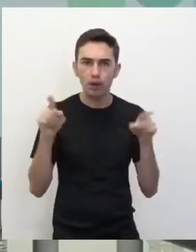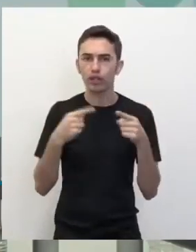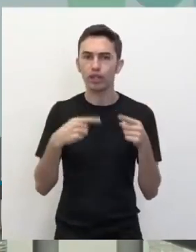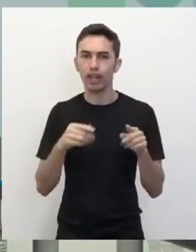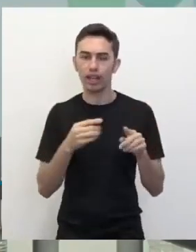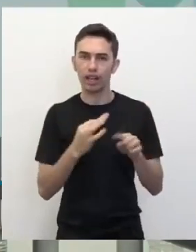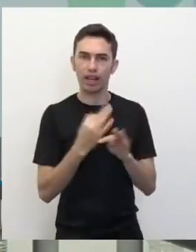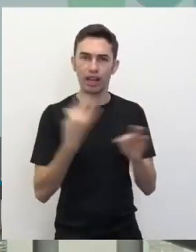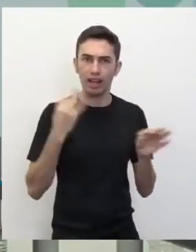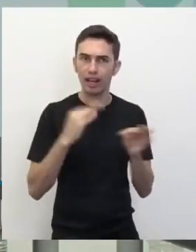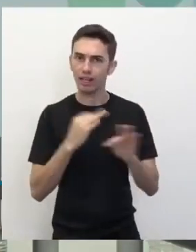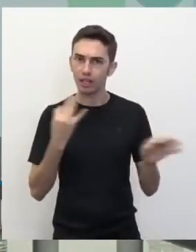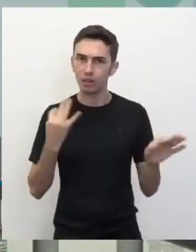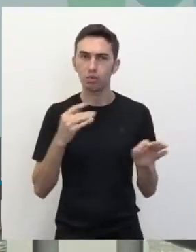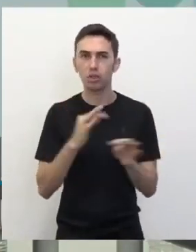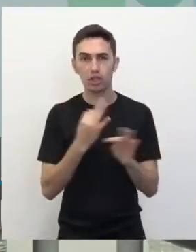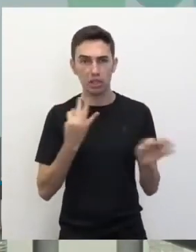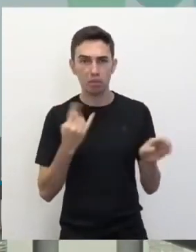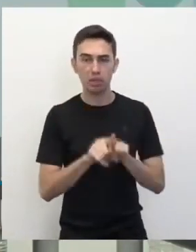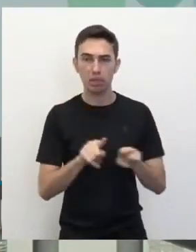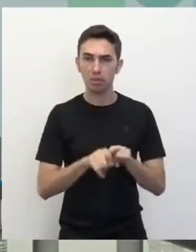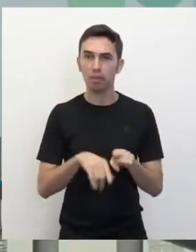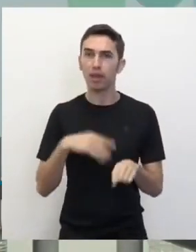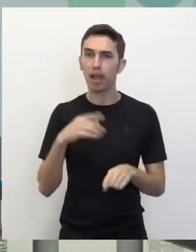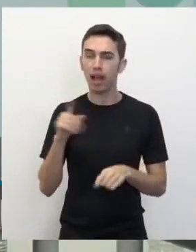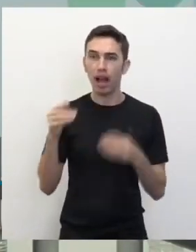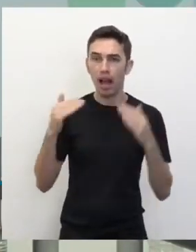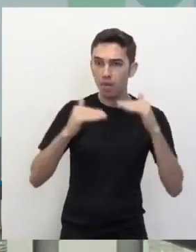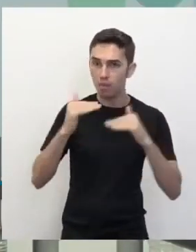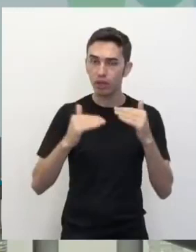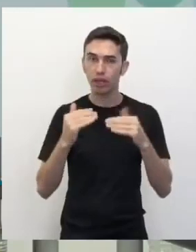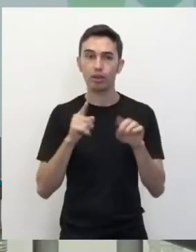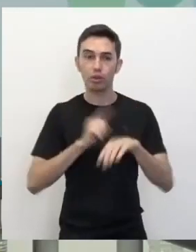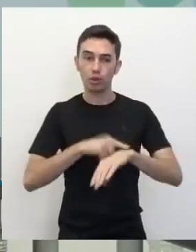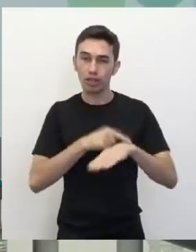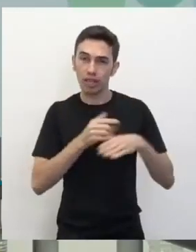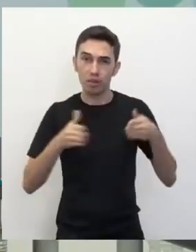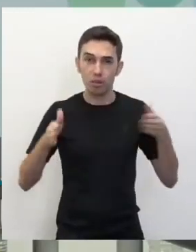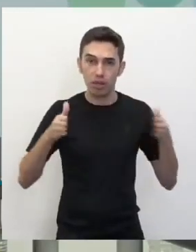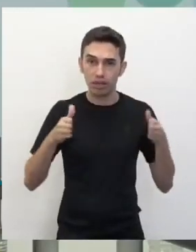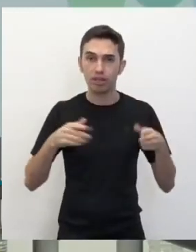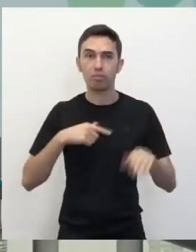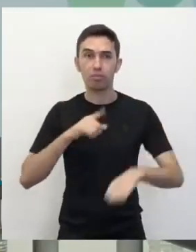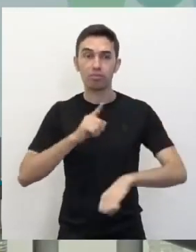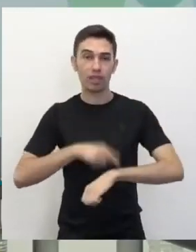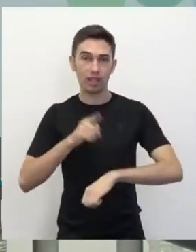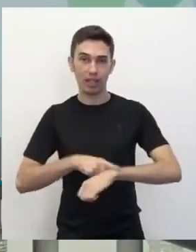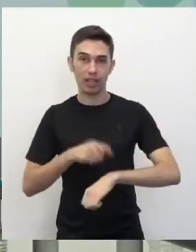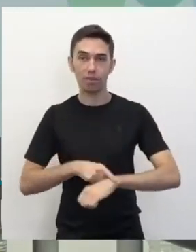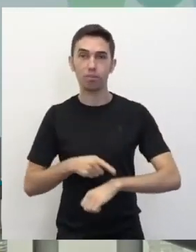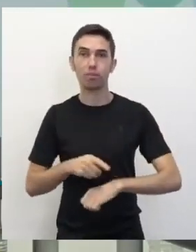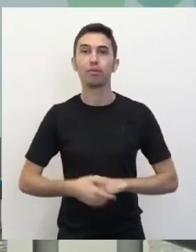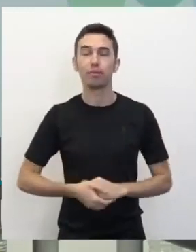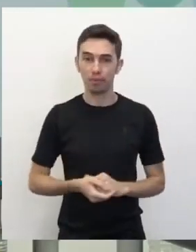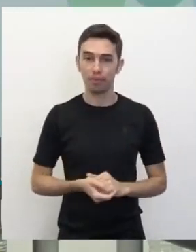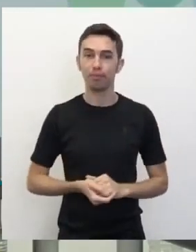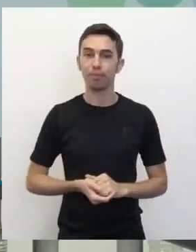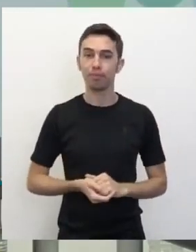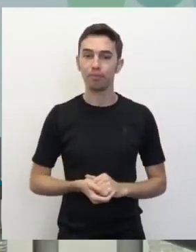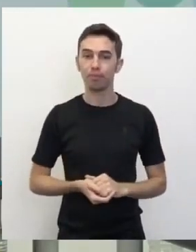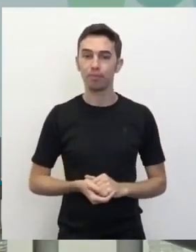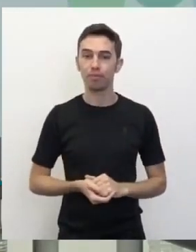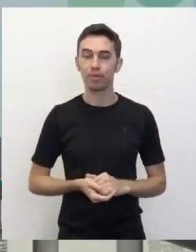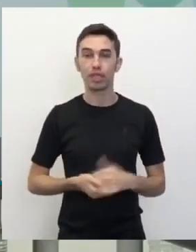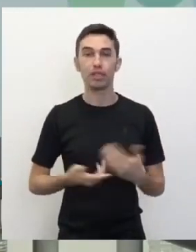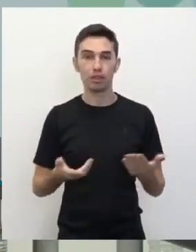colocando ritmo, né? Ritmo e timbre, harmonia, duração, tempo também colocando aqui